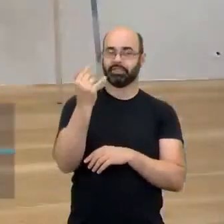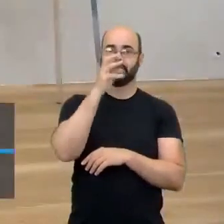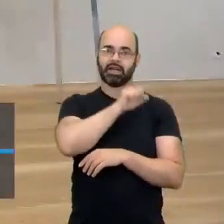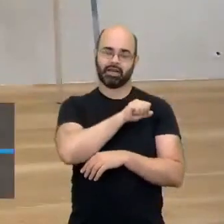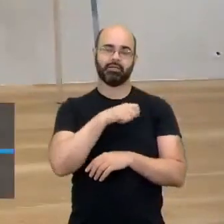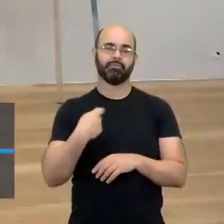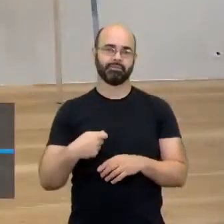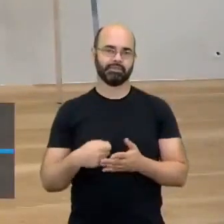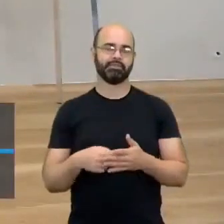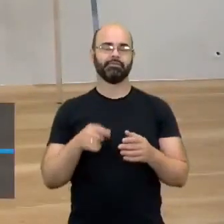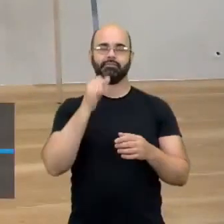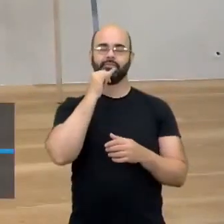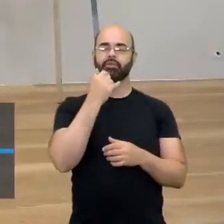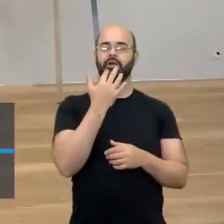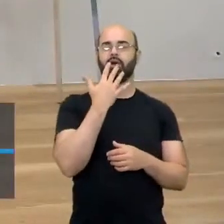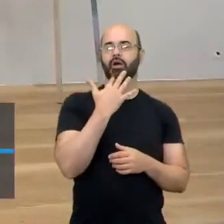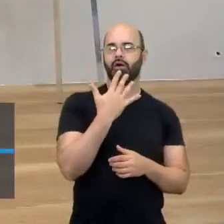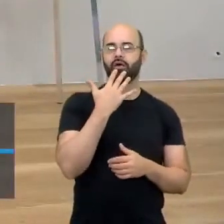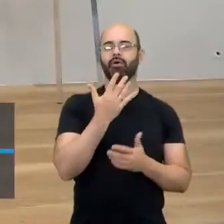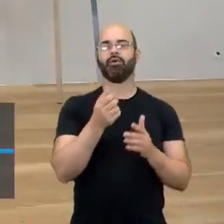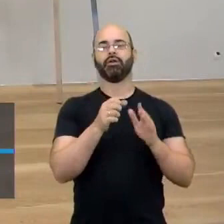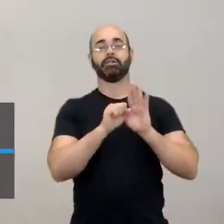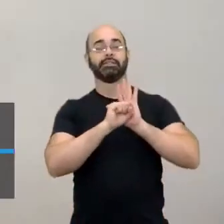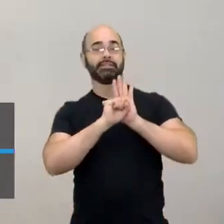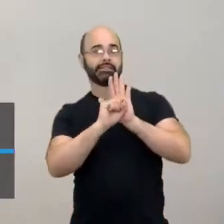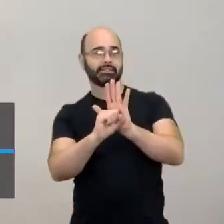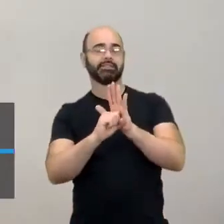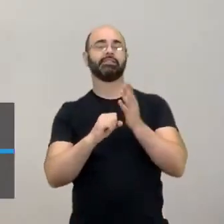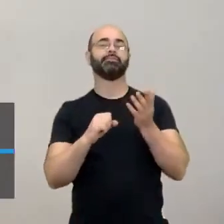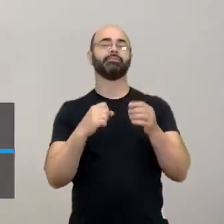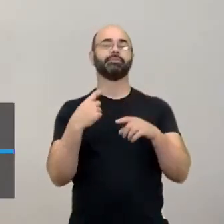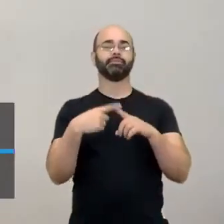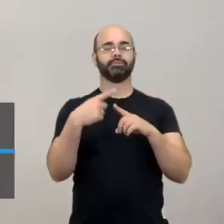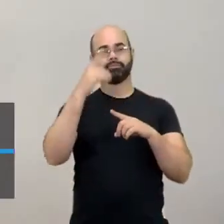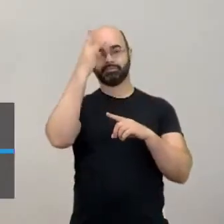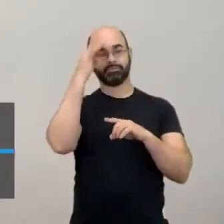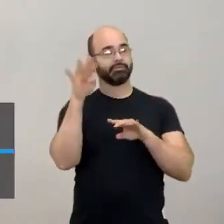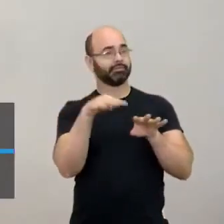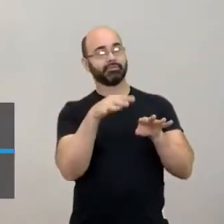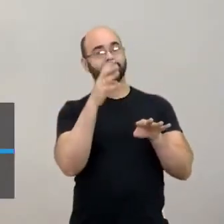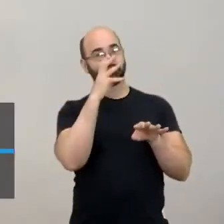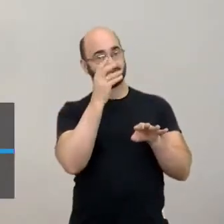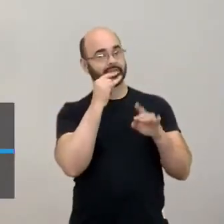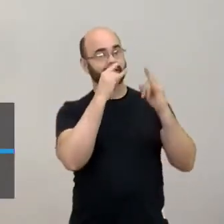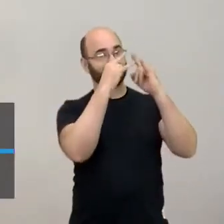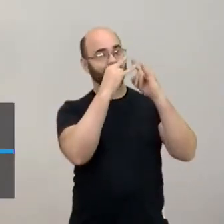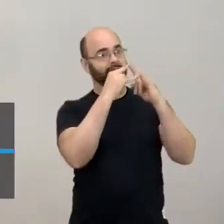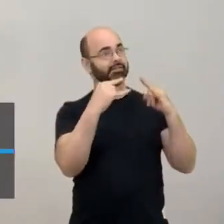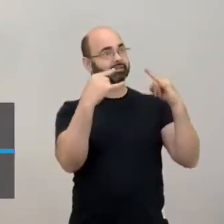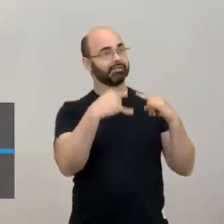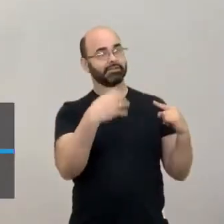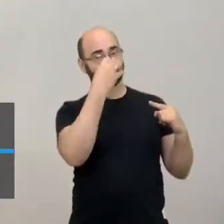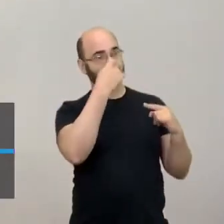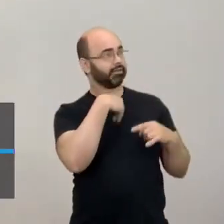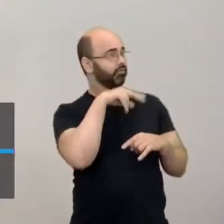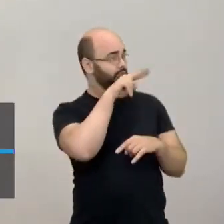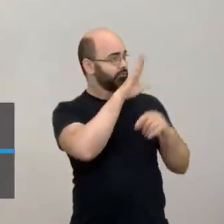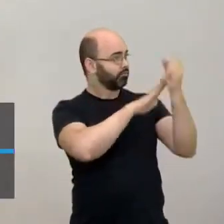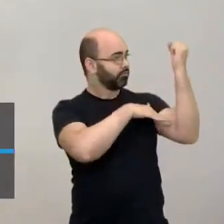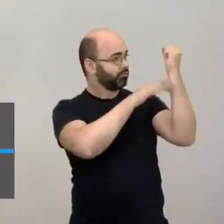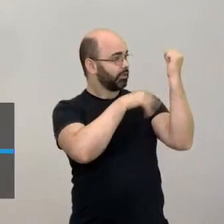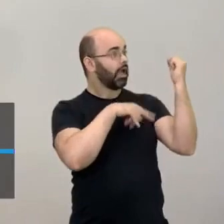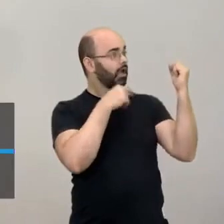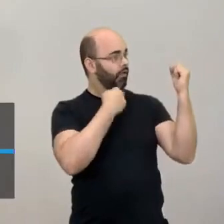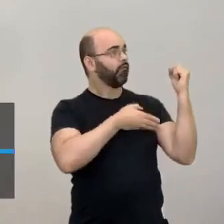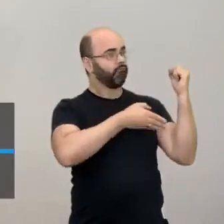Então usar as cores, os símbolos, né, que notificam ali aquela característica do circo, né, como você disse, com baixo custo